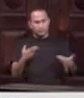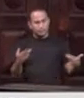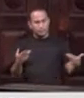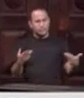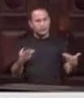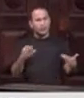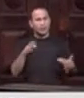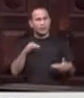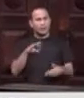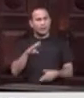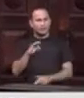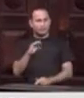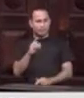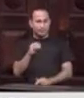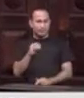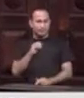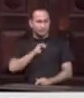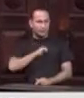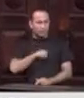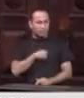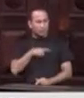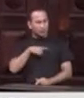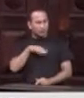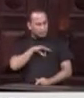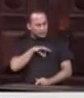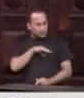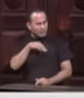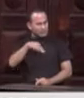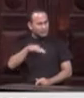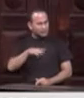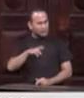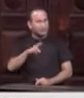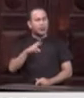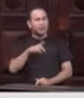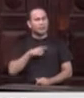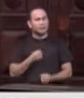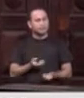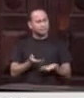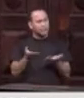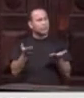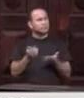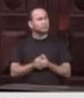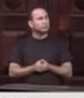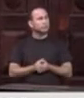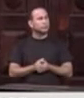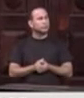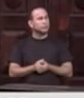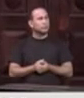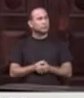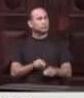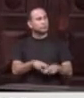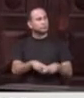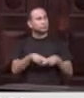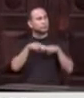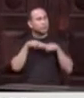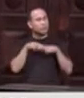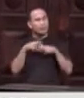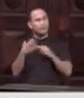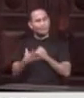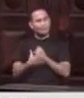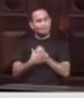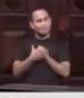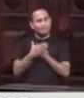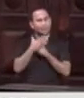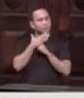fiscal. Ah, mas tem policiais militares cedidos para a proteção